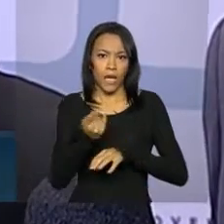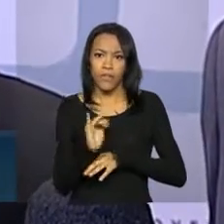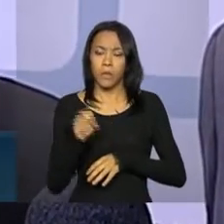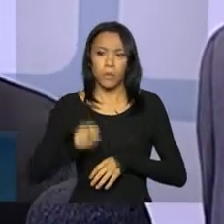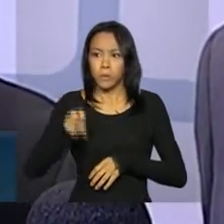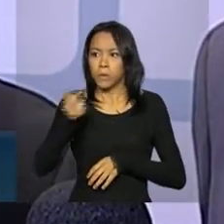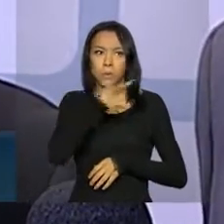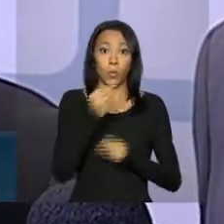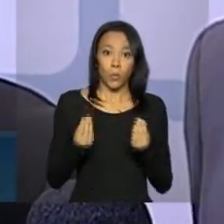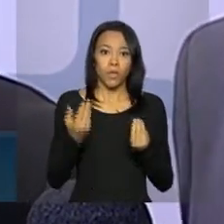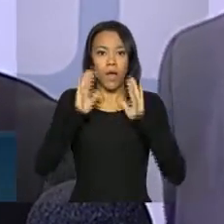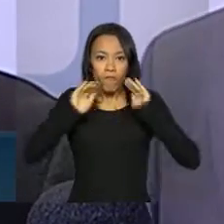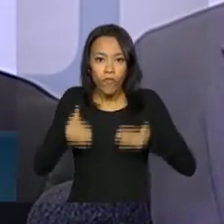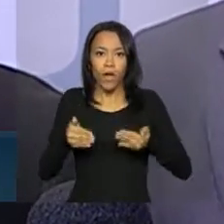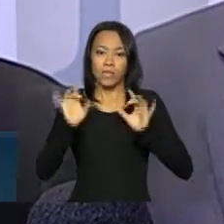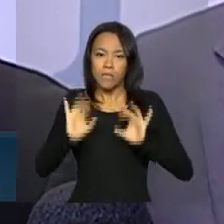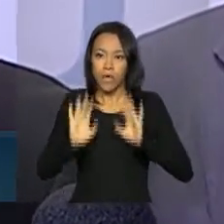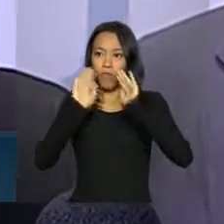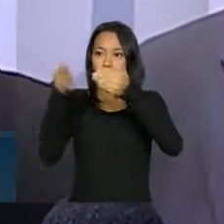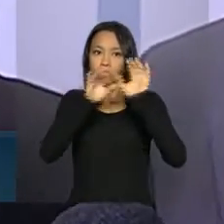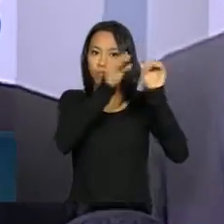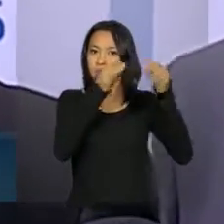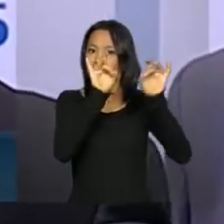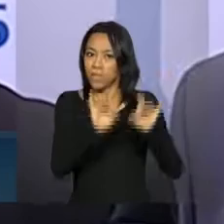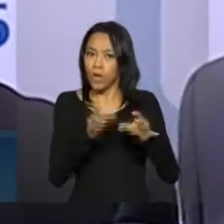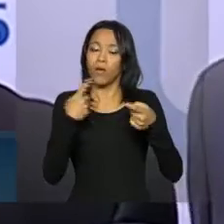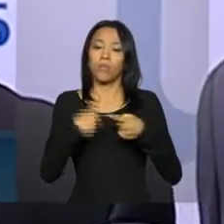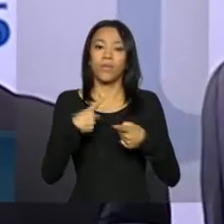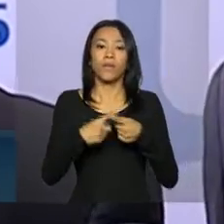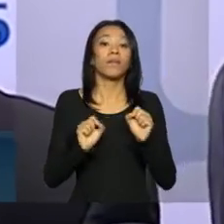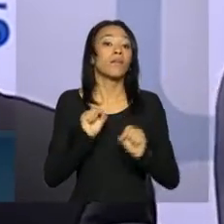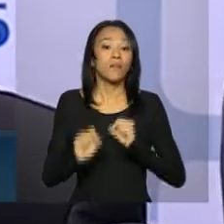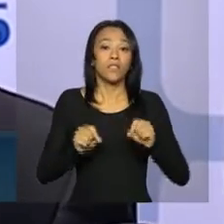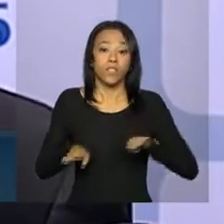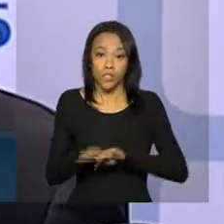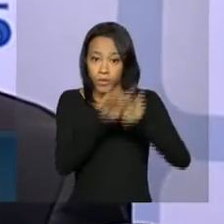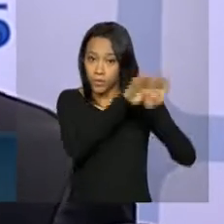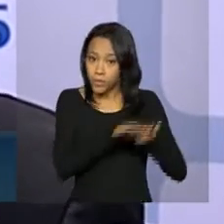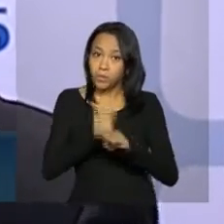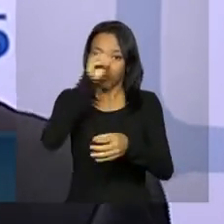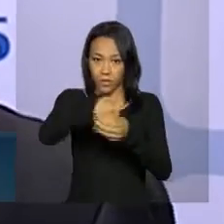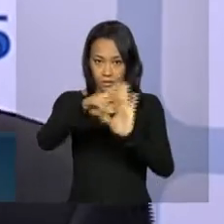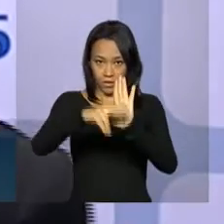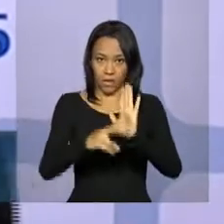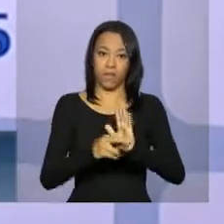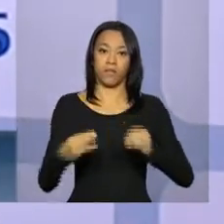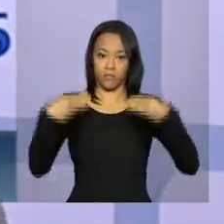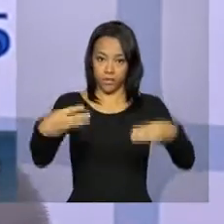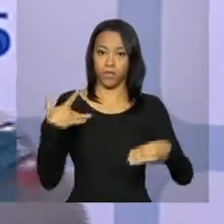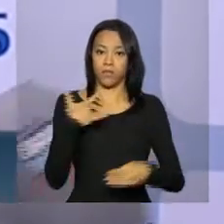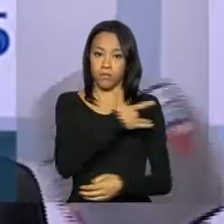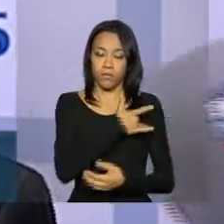uma atenção mais especial e diferenciada dentro do princípio de equidade do Sistema Único de Saúde.